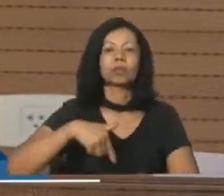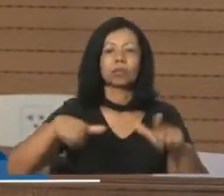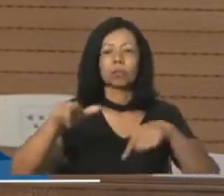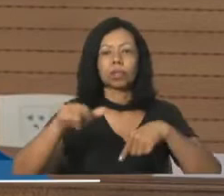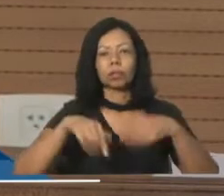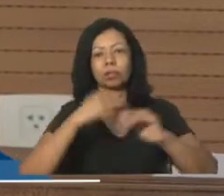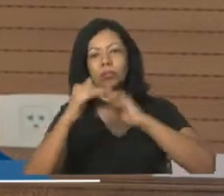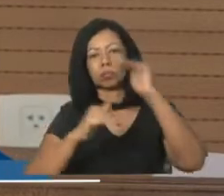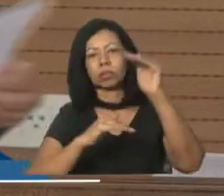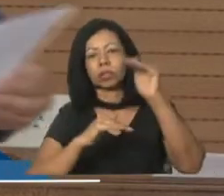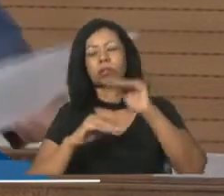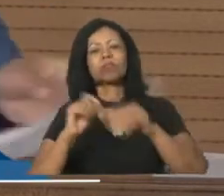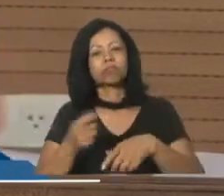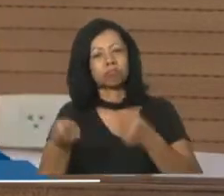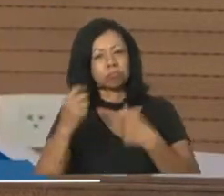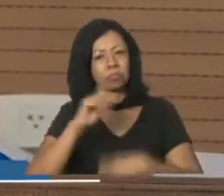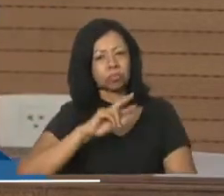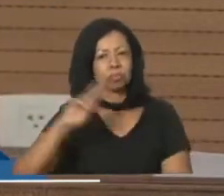e títulos conquistados.